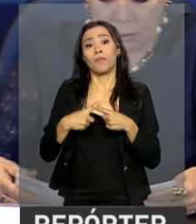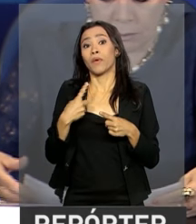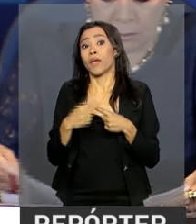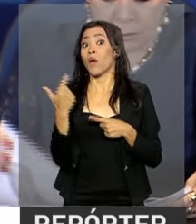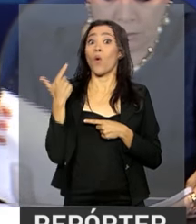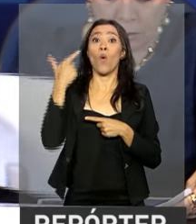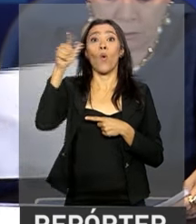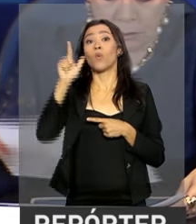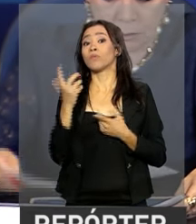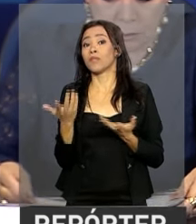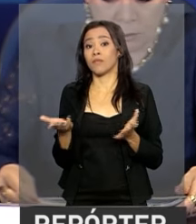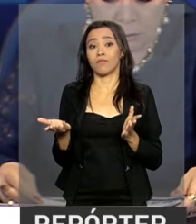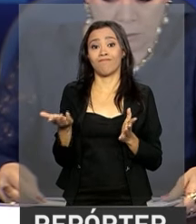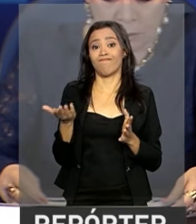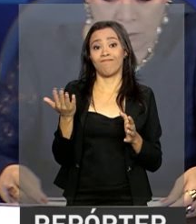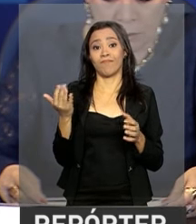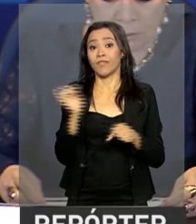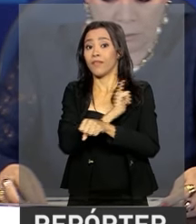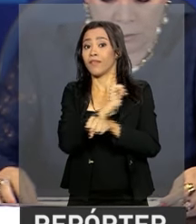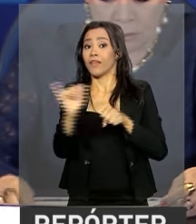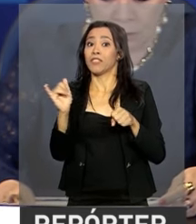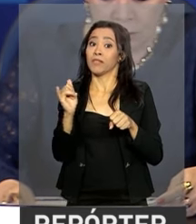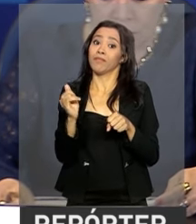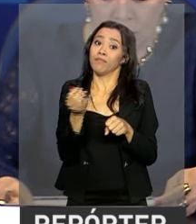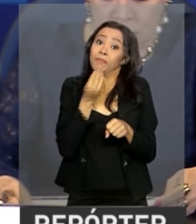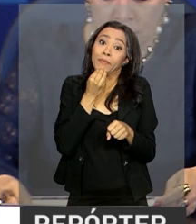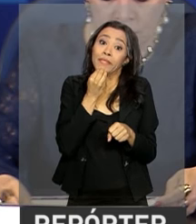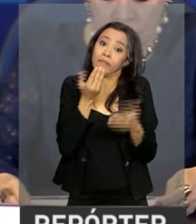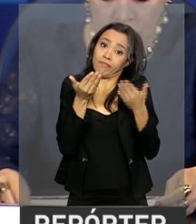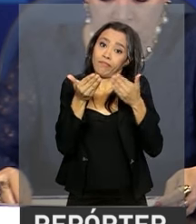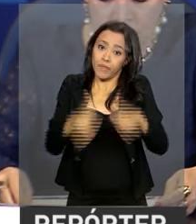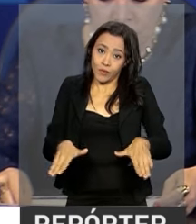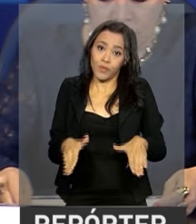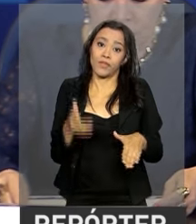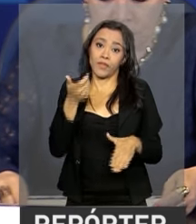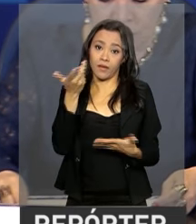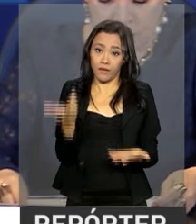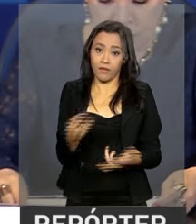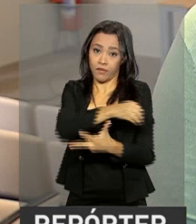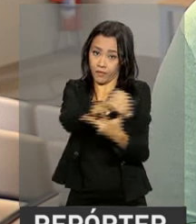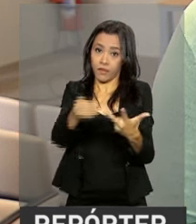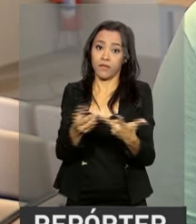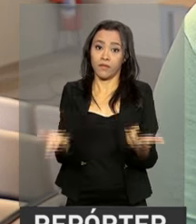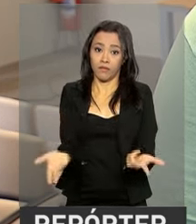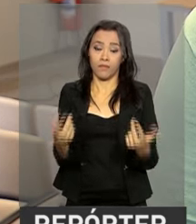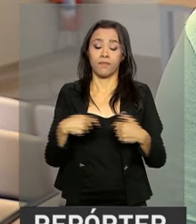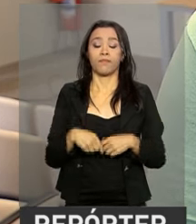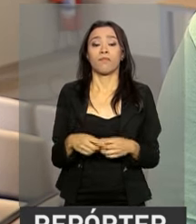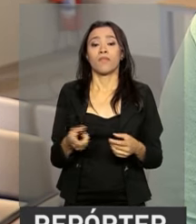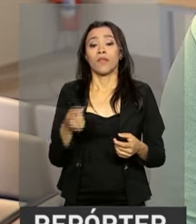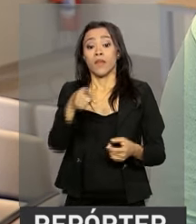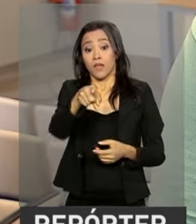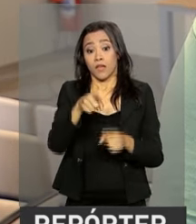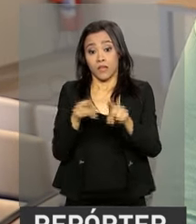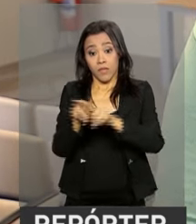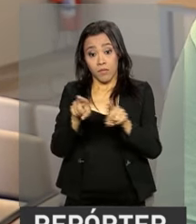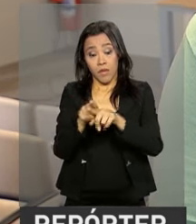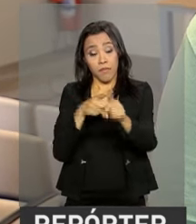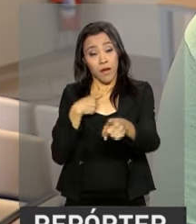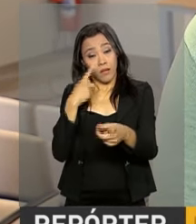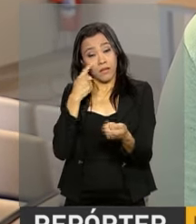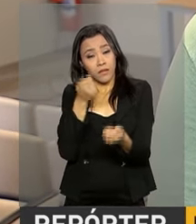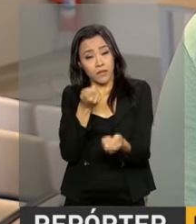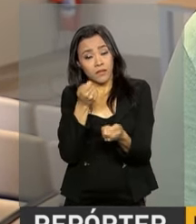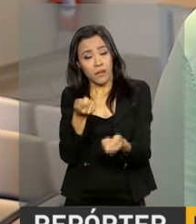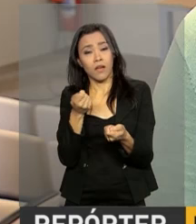outra alternativa poderia comprometer o próprio Enem para todos. Para combater tentativas de